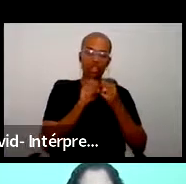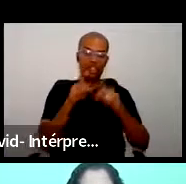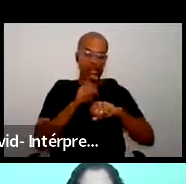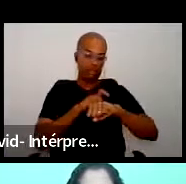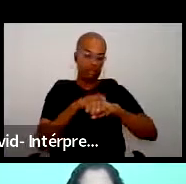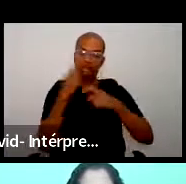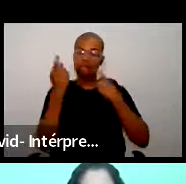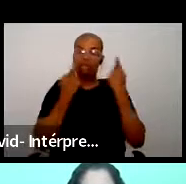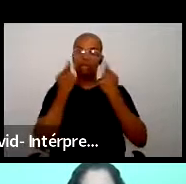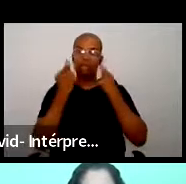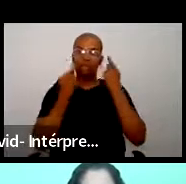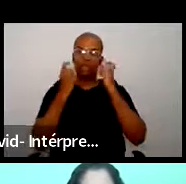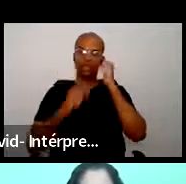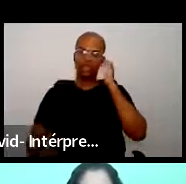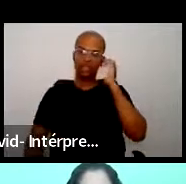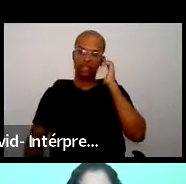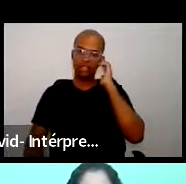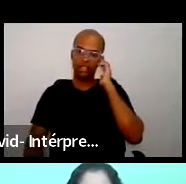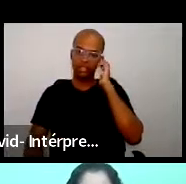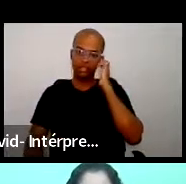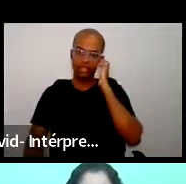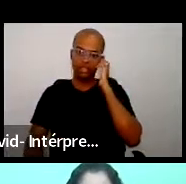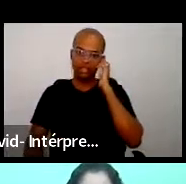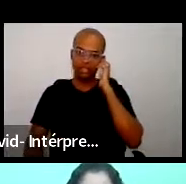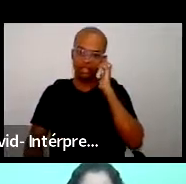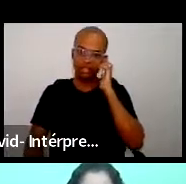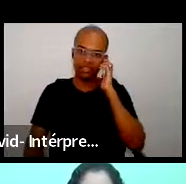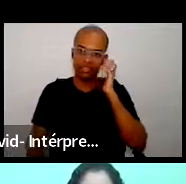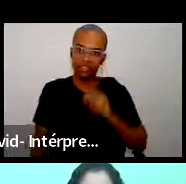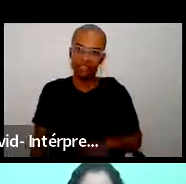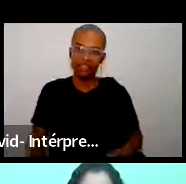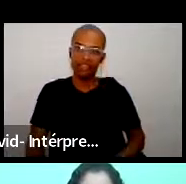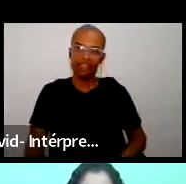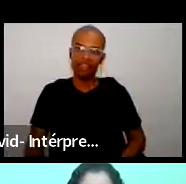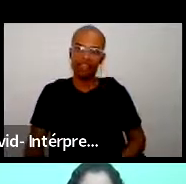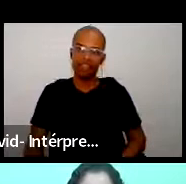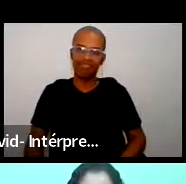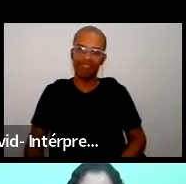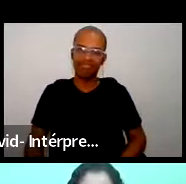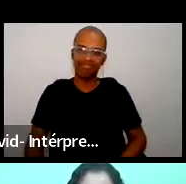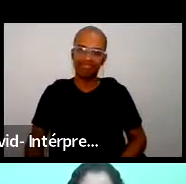gente. Por isso Daqui a já pouco vou vou dormir falando. sentada aqui, certo?